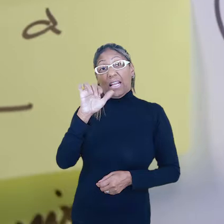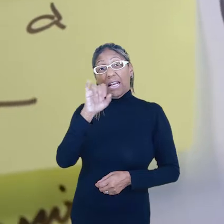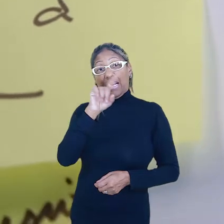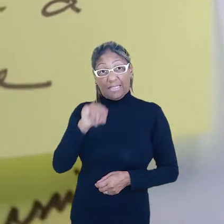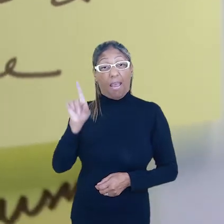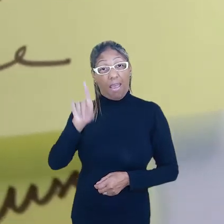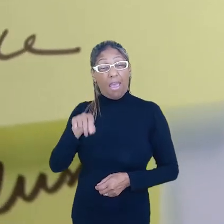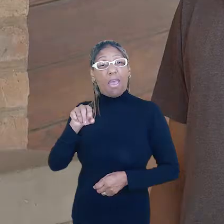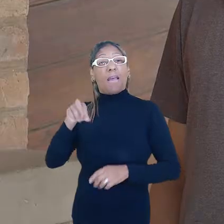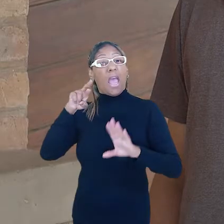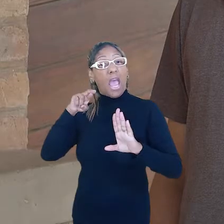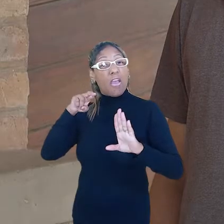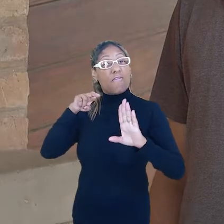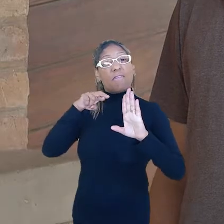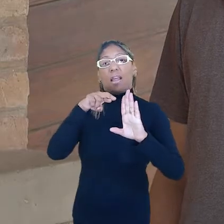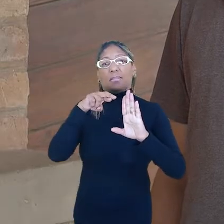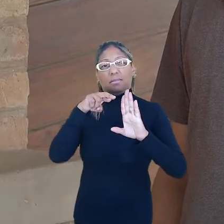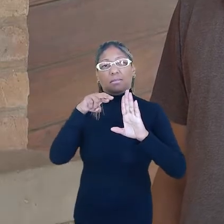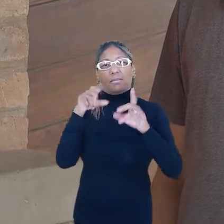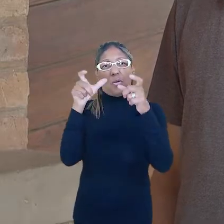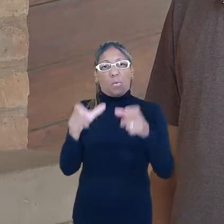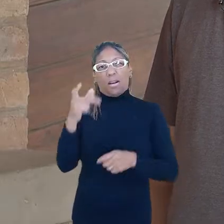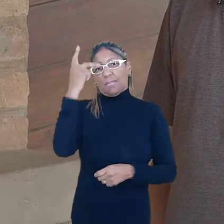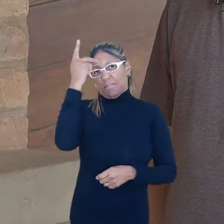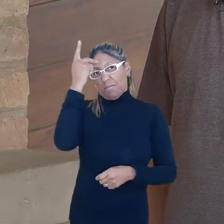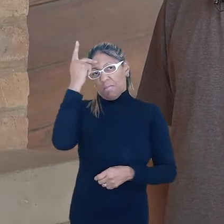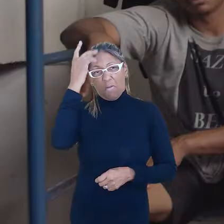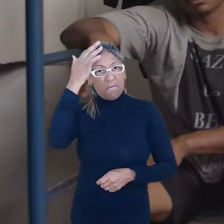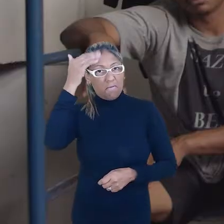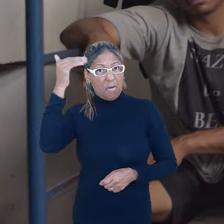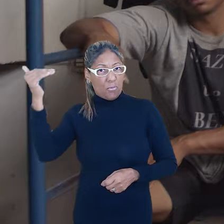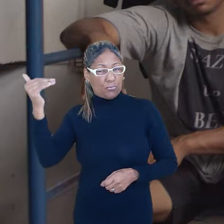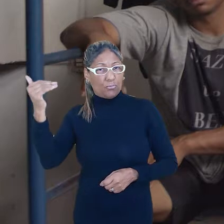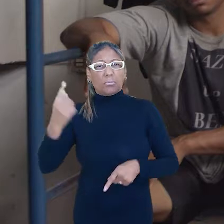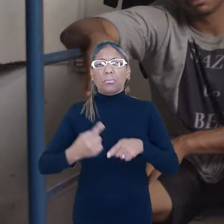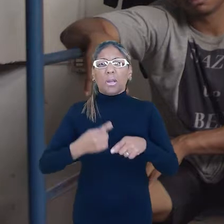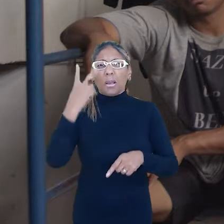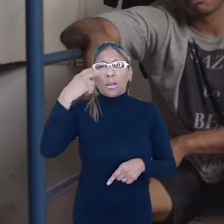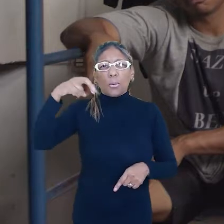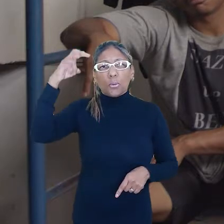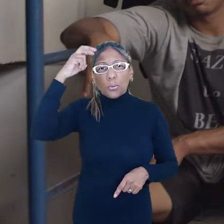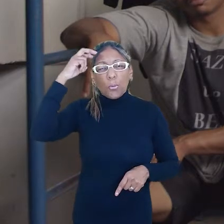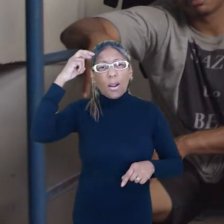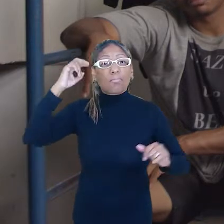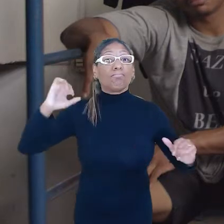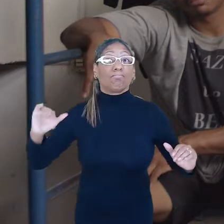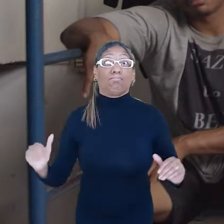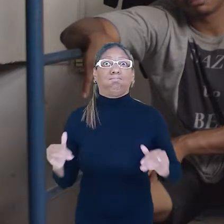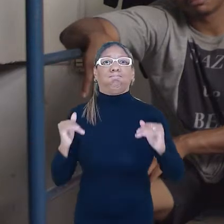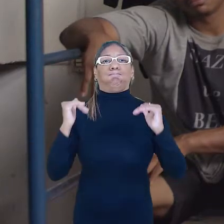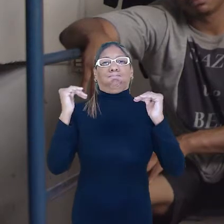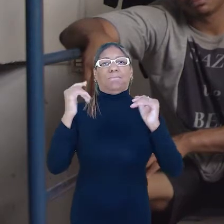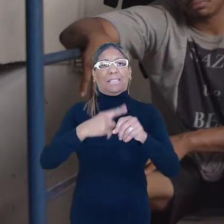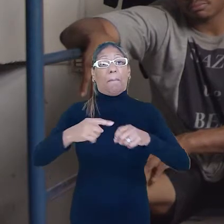referência em festival de teatro de rua no interior do estado de São Paulo. Cultura é uma coisa que enriquece a